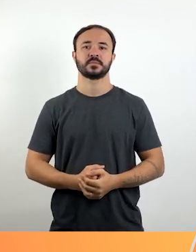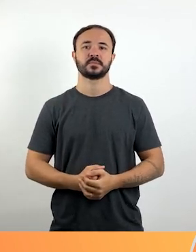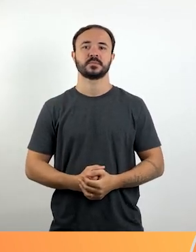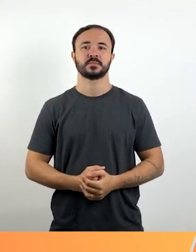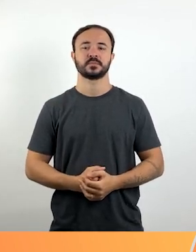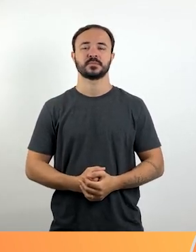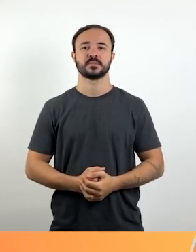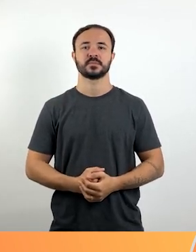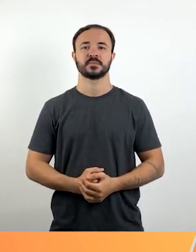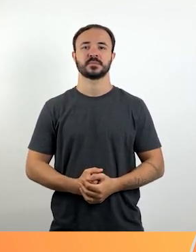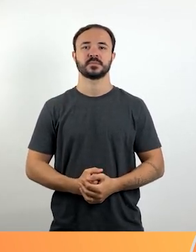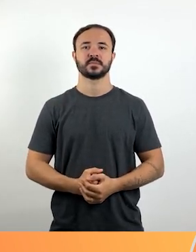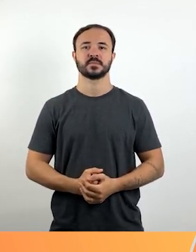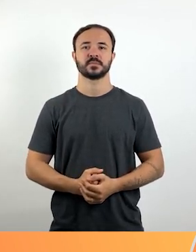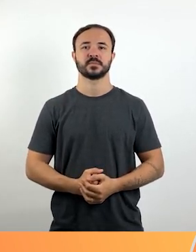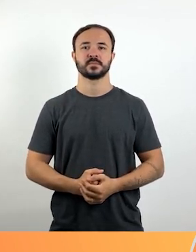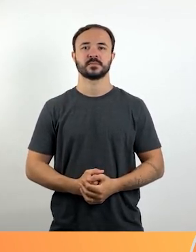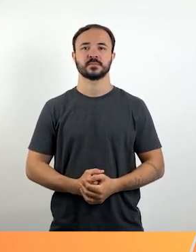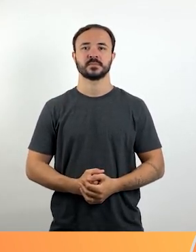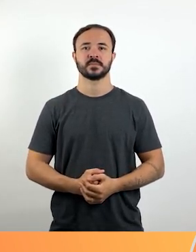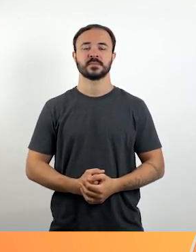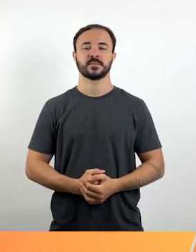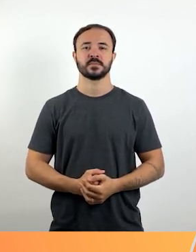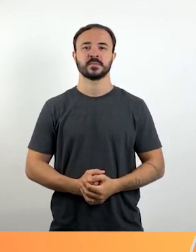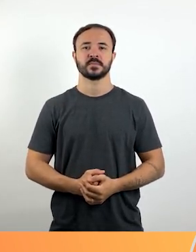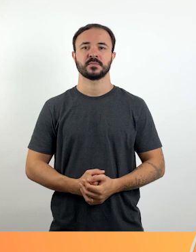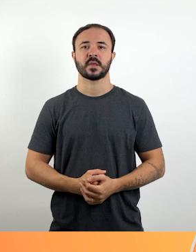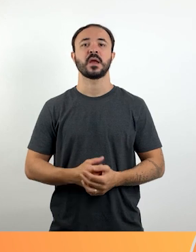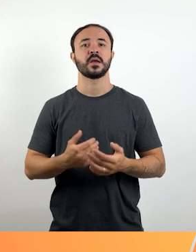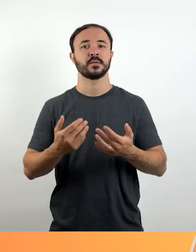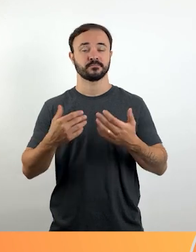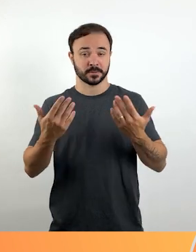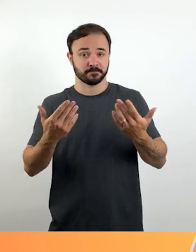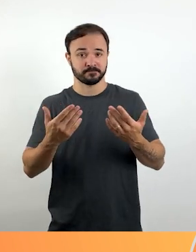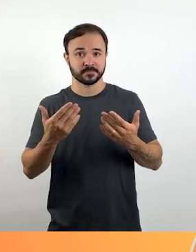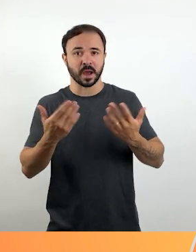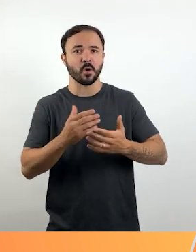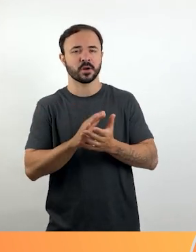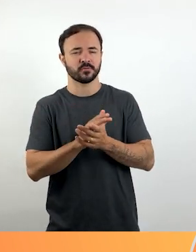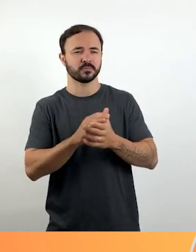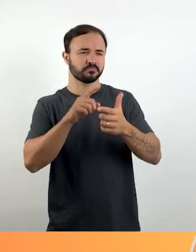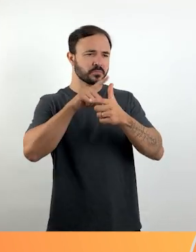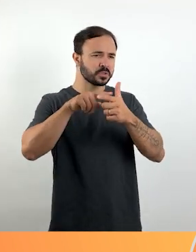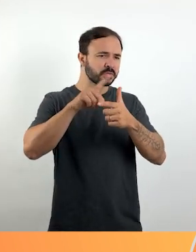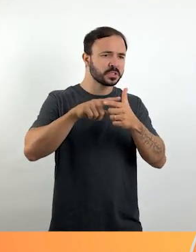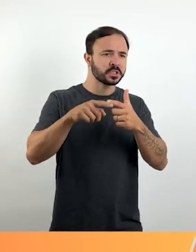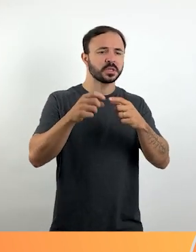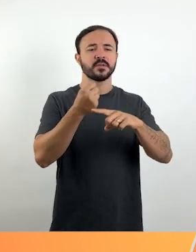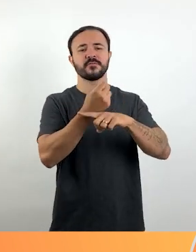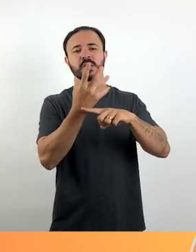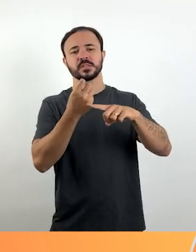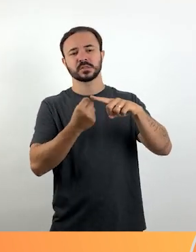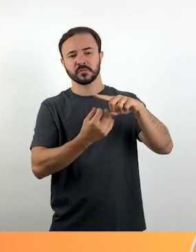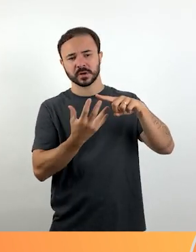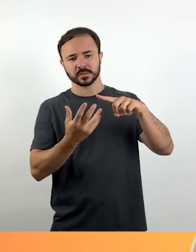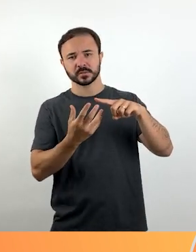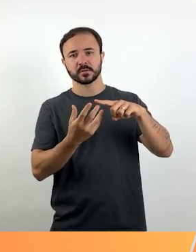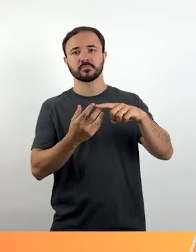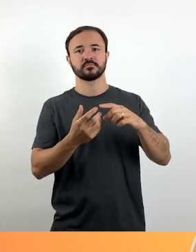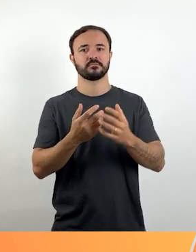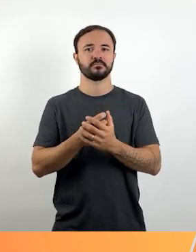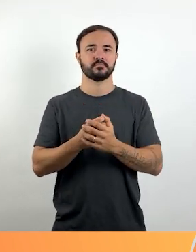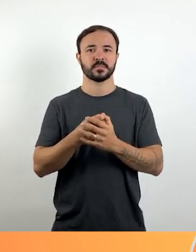da divisão. Então, eu tirei lá da barra porque a gente já vai fazer o quê? Dividir as frações, repete a primeira